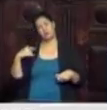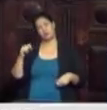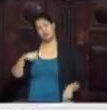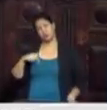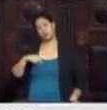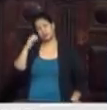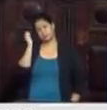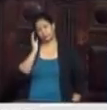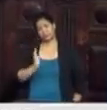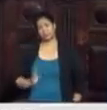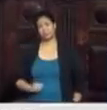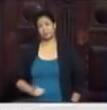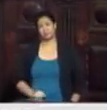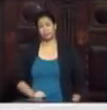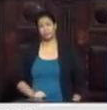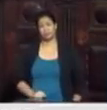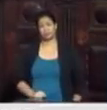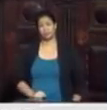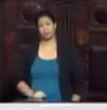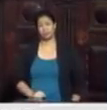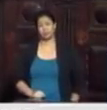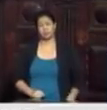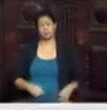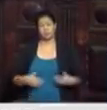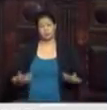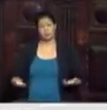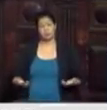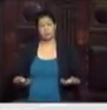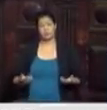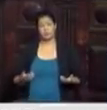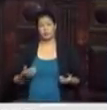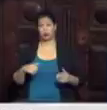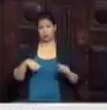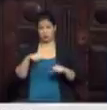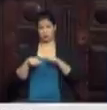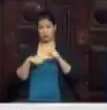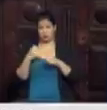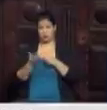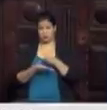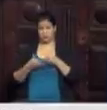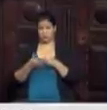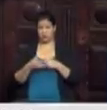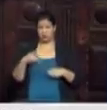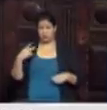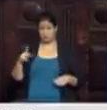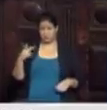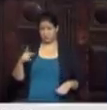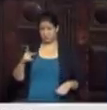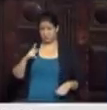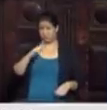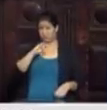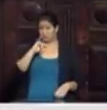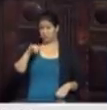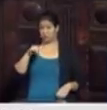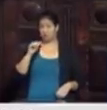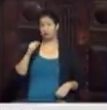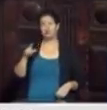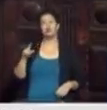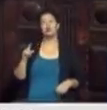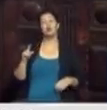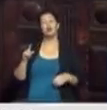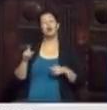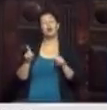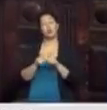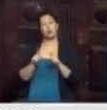povo. Aliás, na reforma de base de Jango, na reforma agrária,